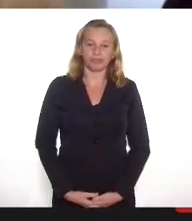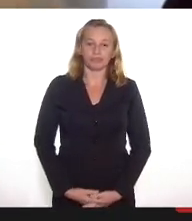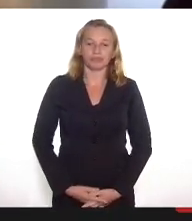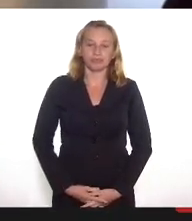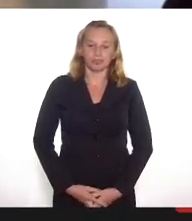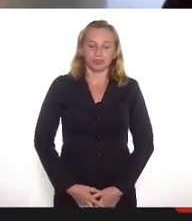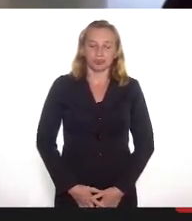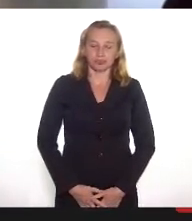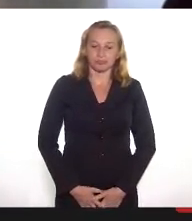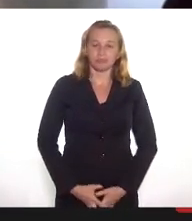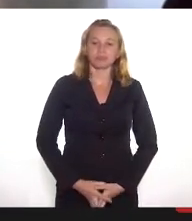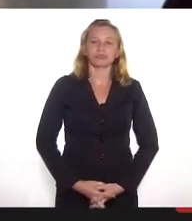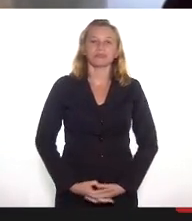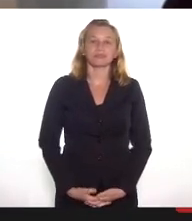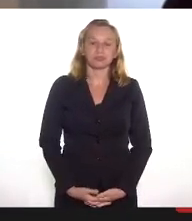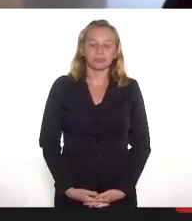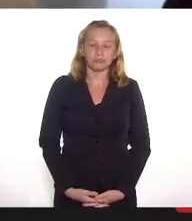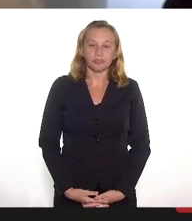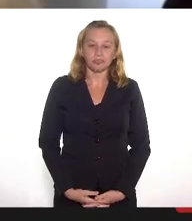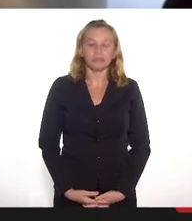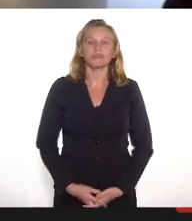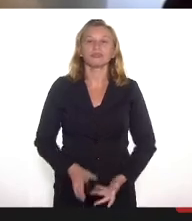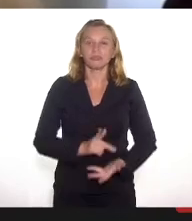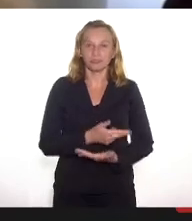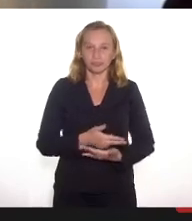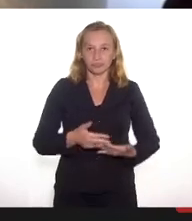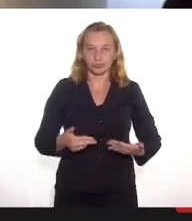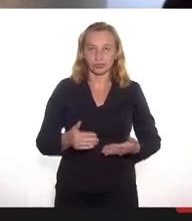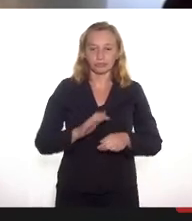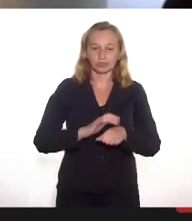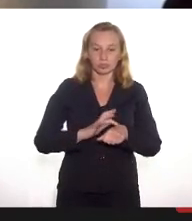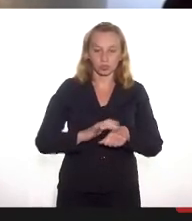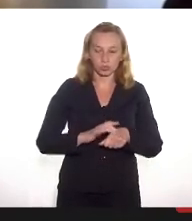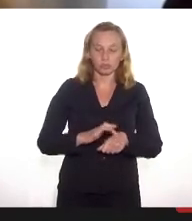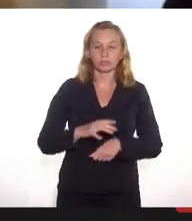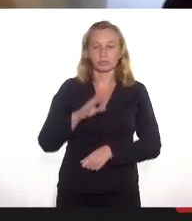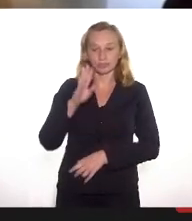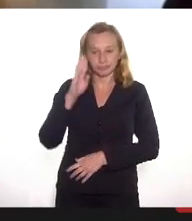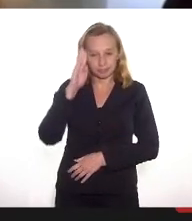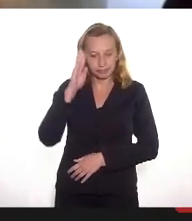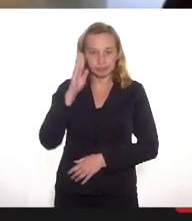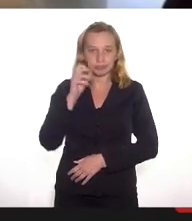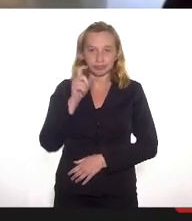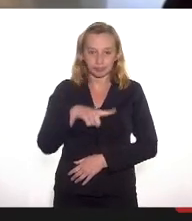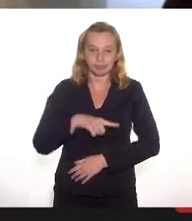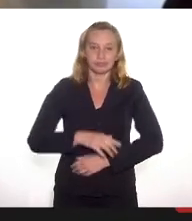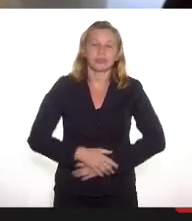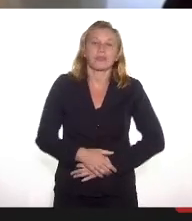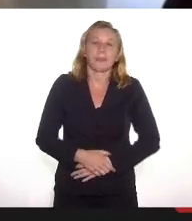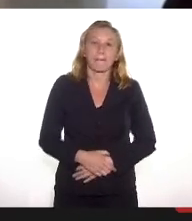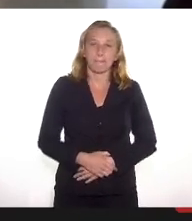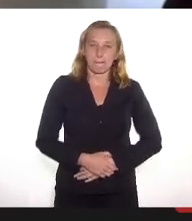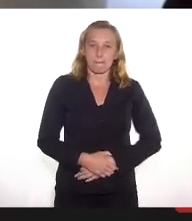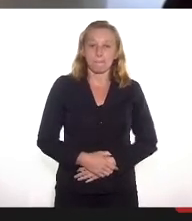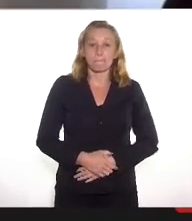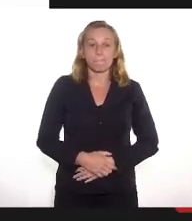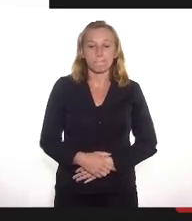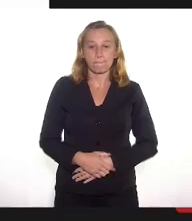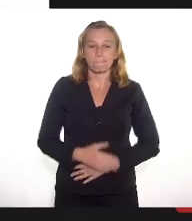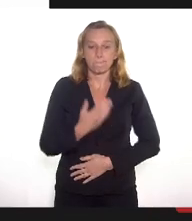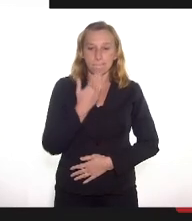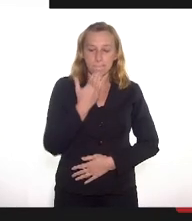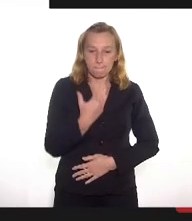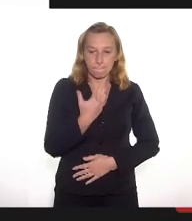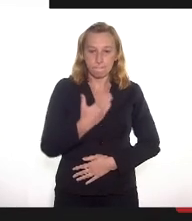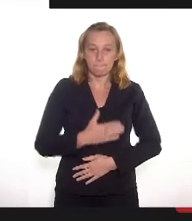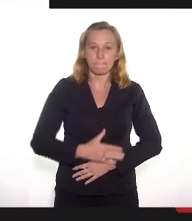represento a doença só se importa mas tem muitas doenças são prioridades Nossa então eu